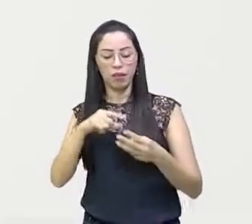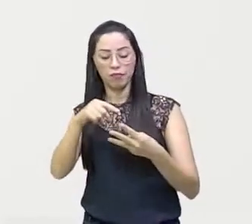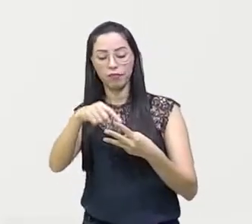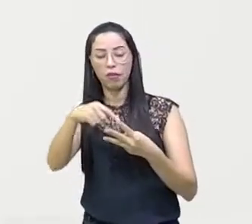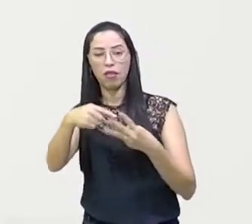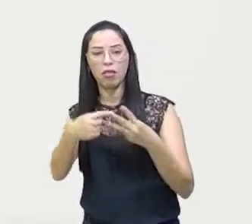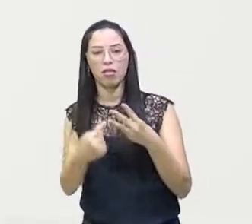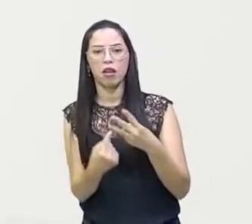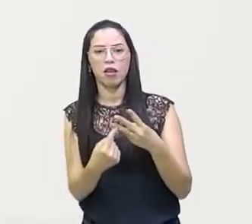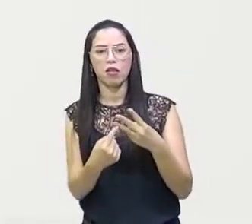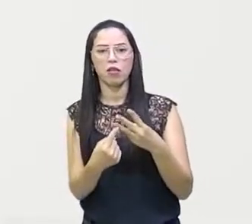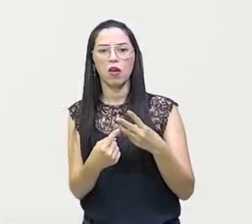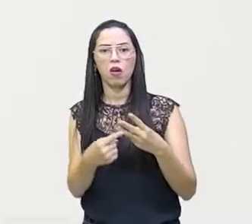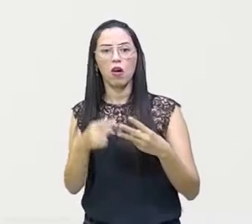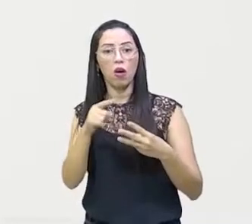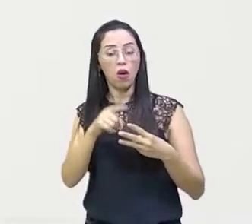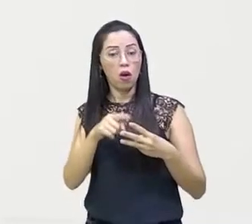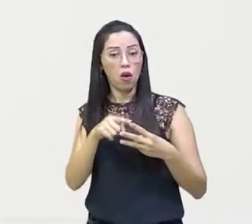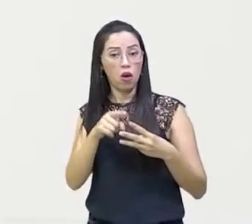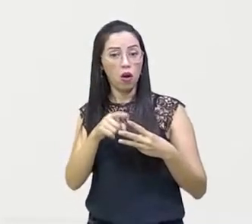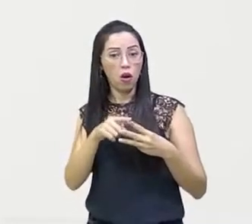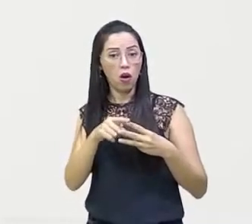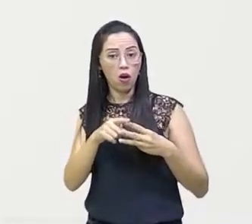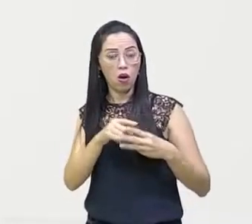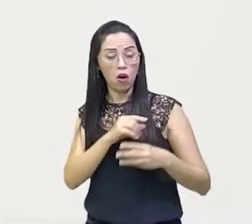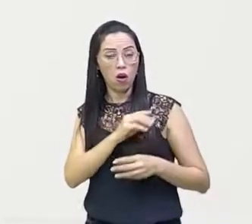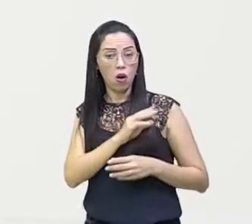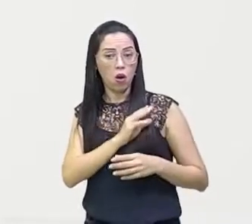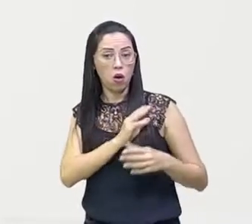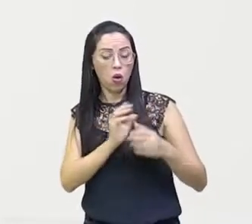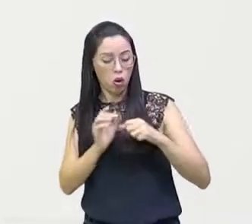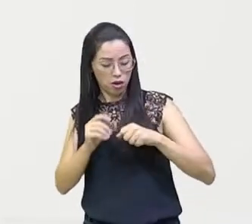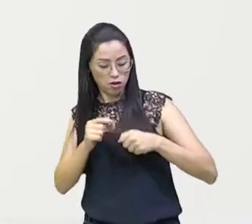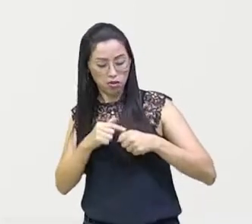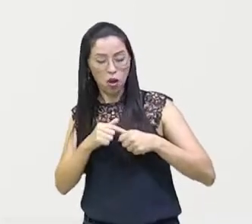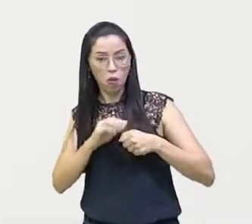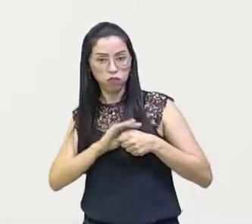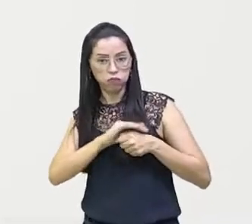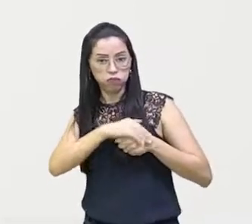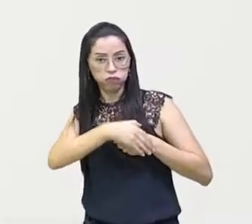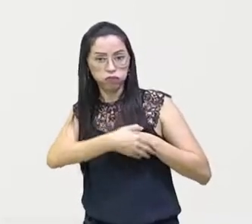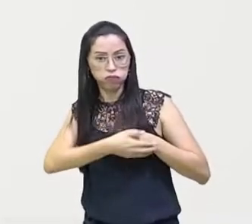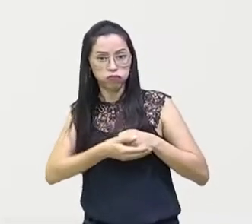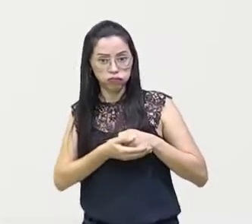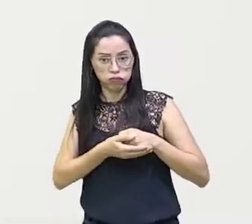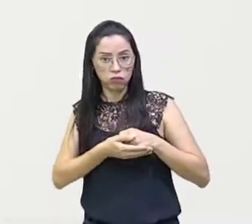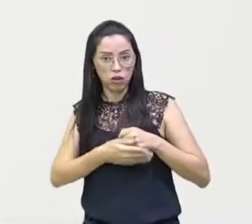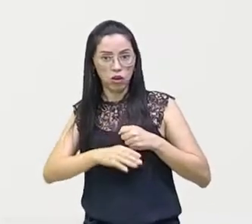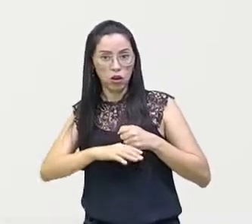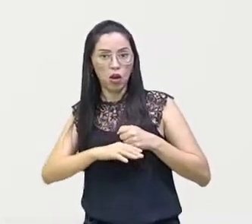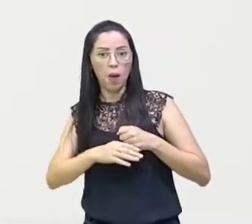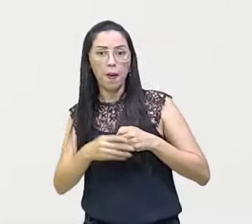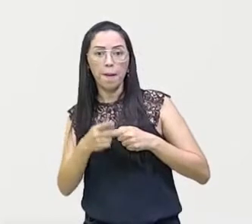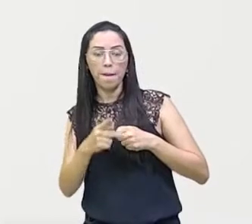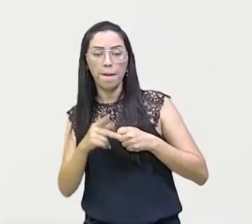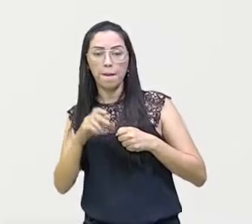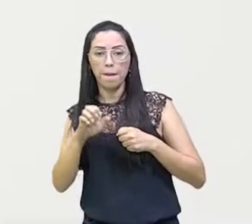o pericárdio, o endocárdio e o miocárdio.